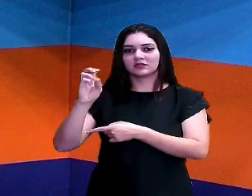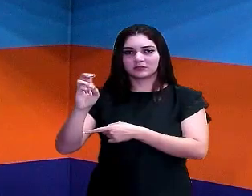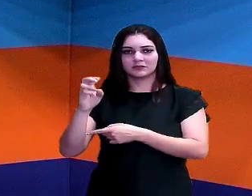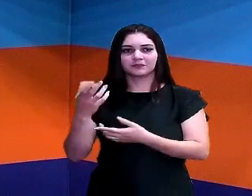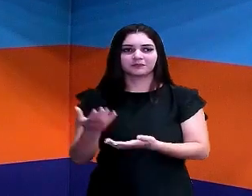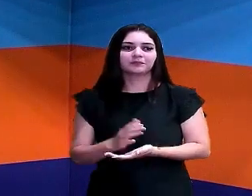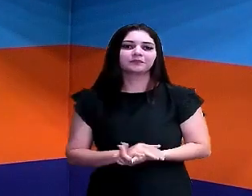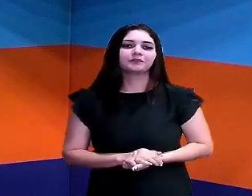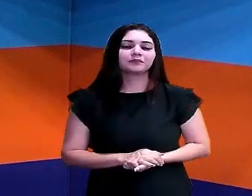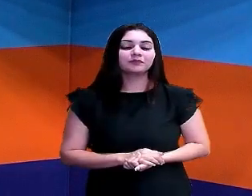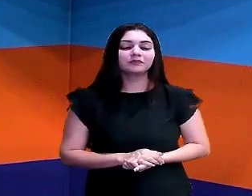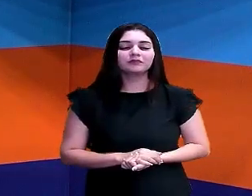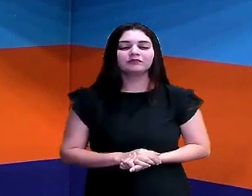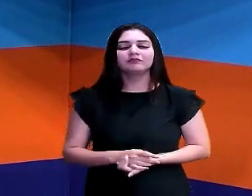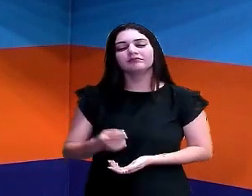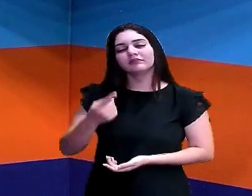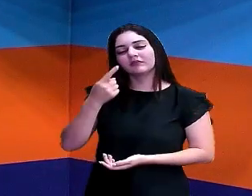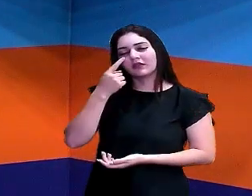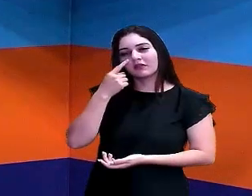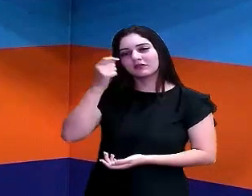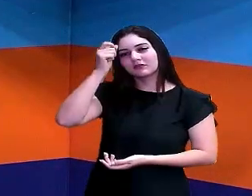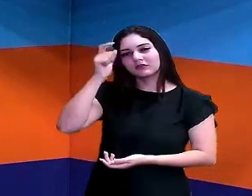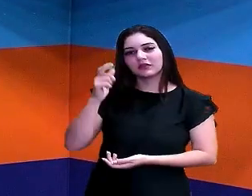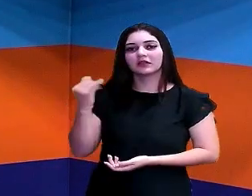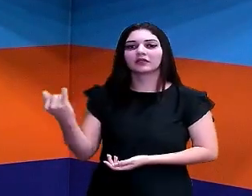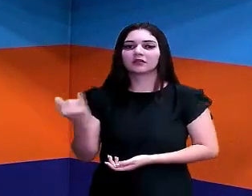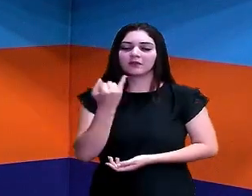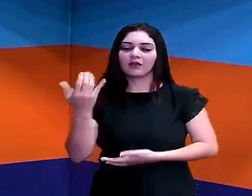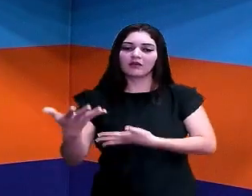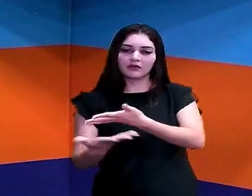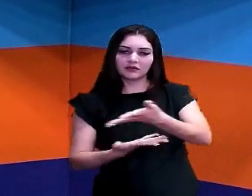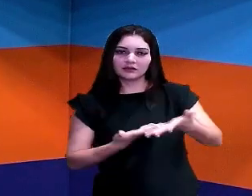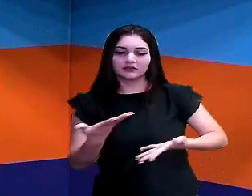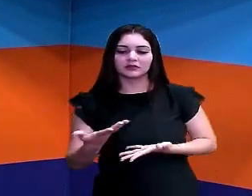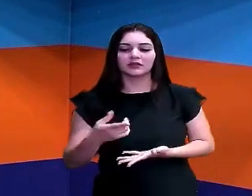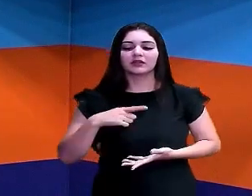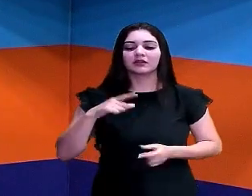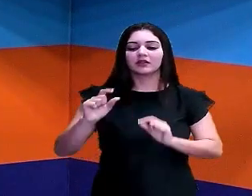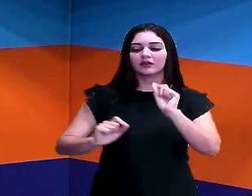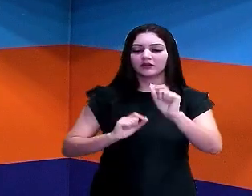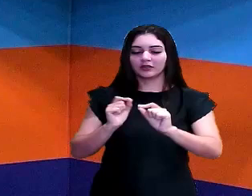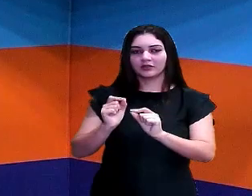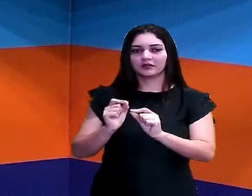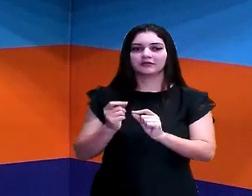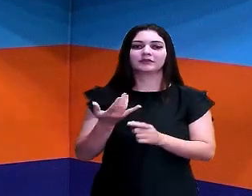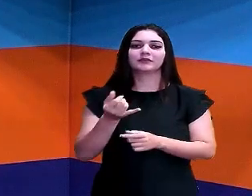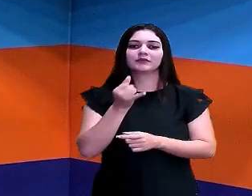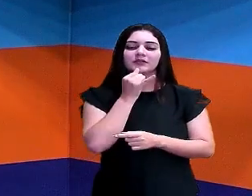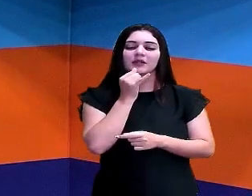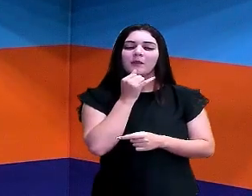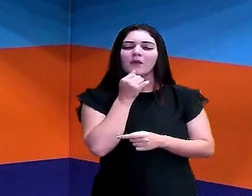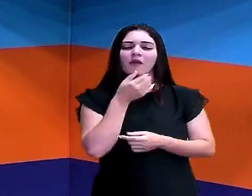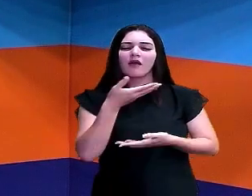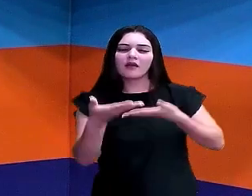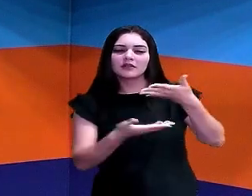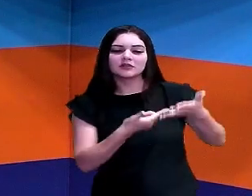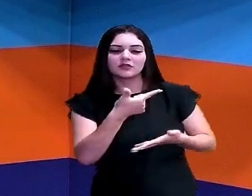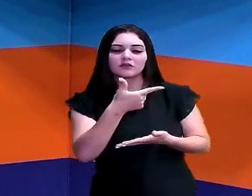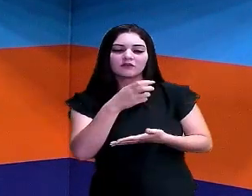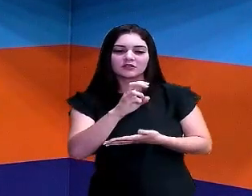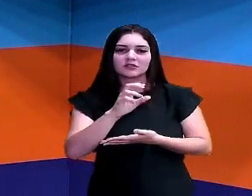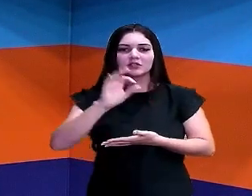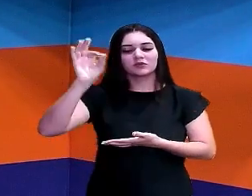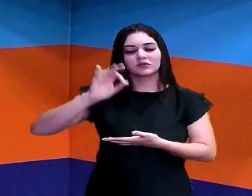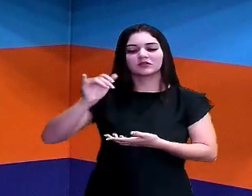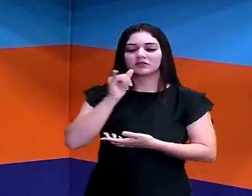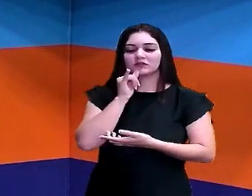liga nessa ideia, tá? Que é muito importante essa relação. E aqui eu tenho a relação de 25%. O 1/4, ele